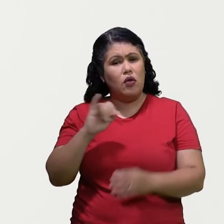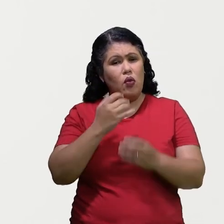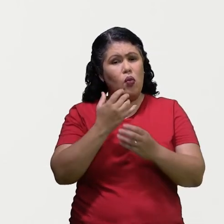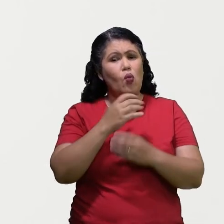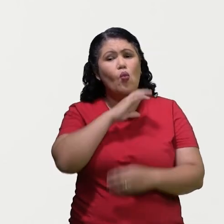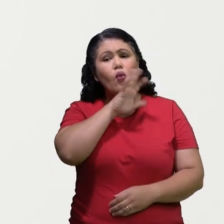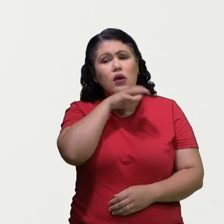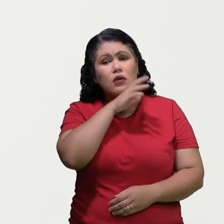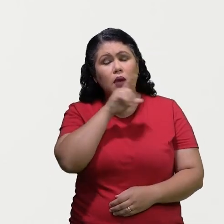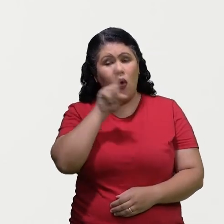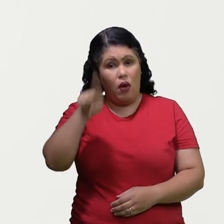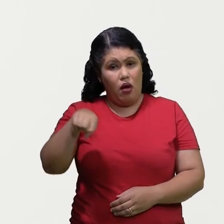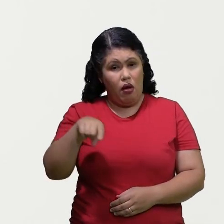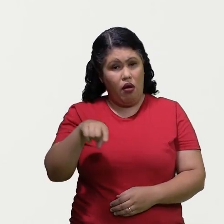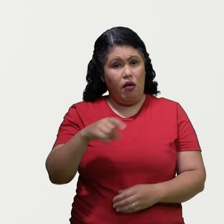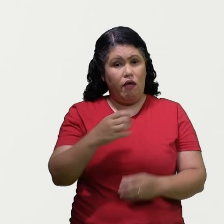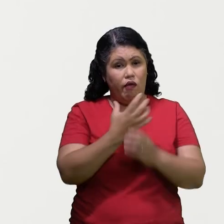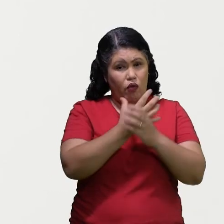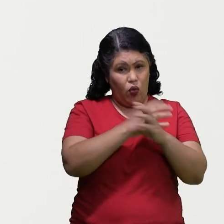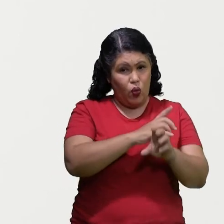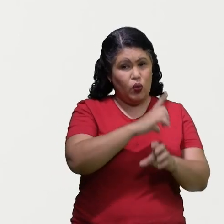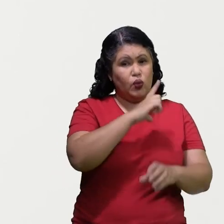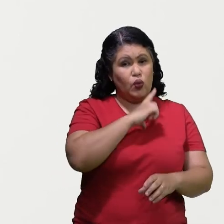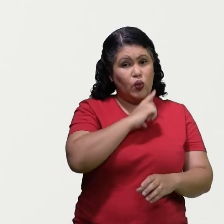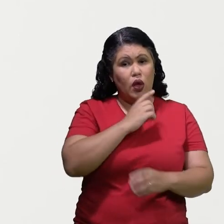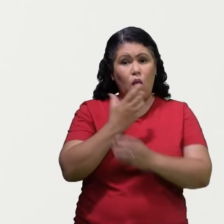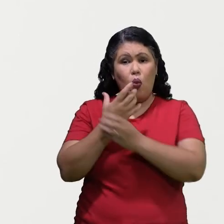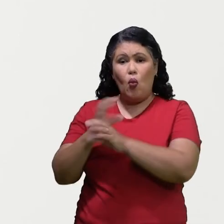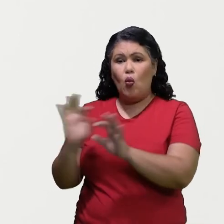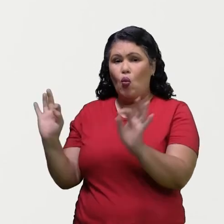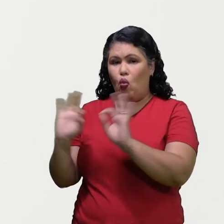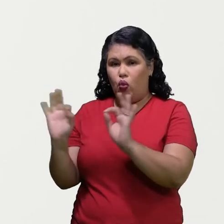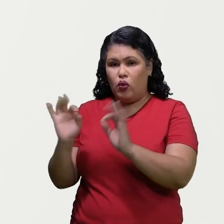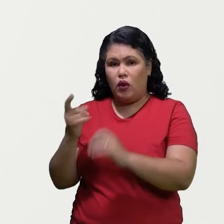Eu tenho certeza que vocês acertaram. Então vamos lá.